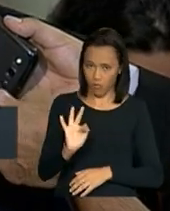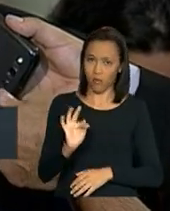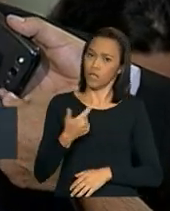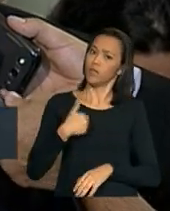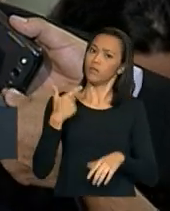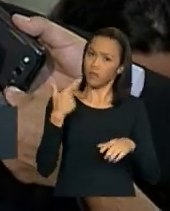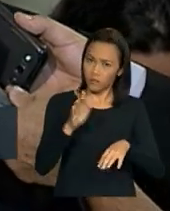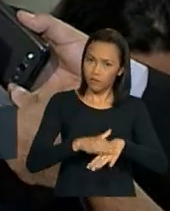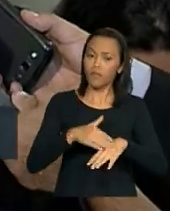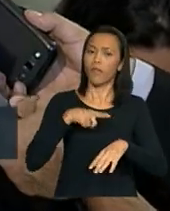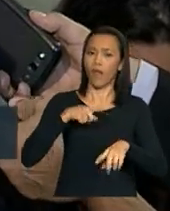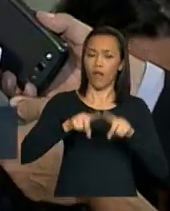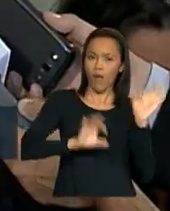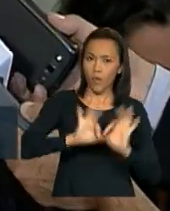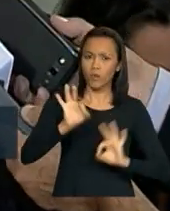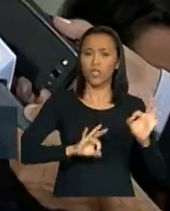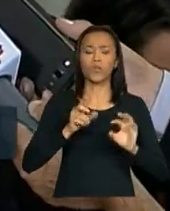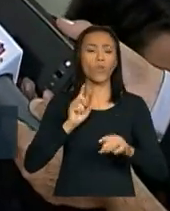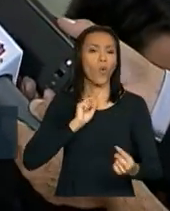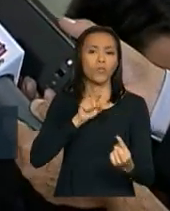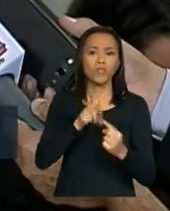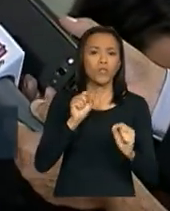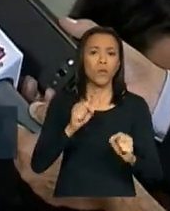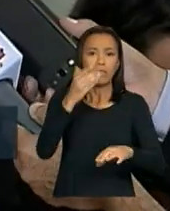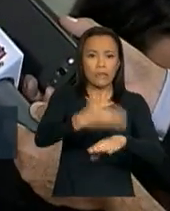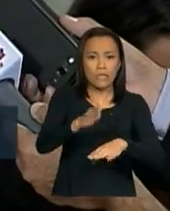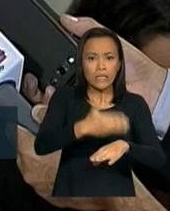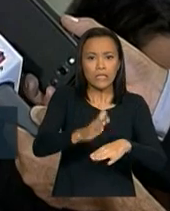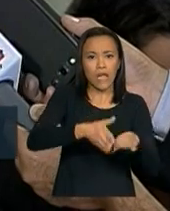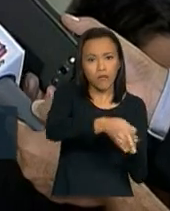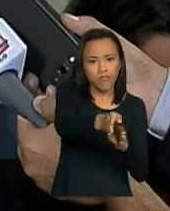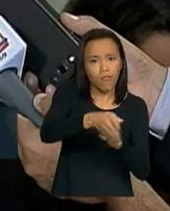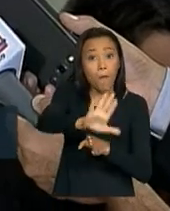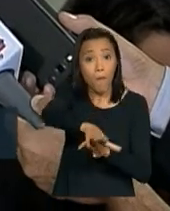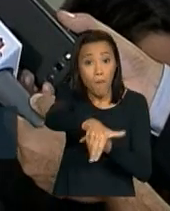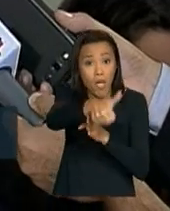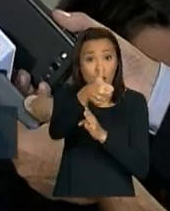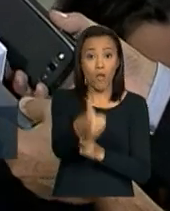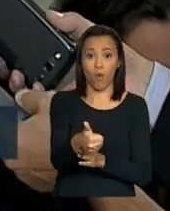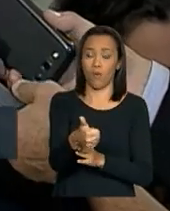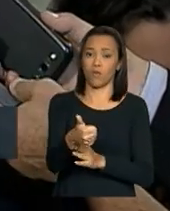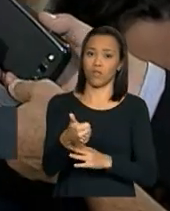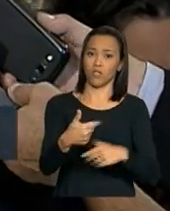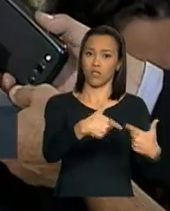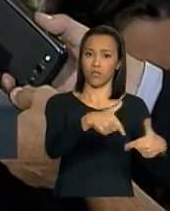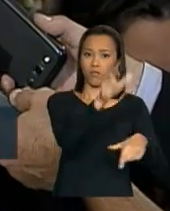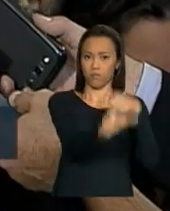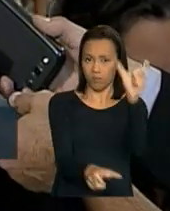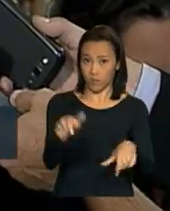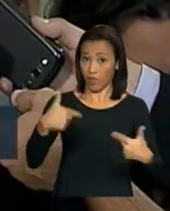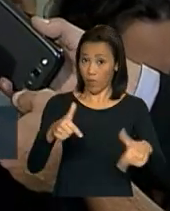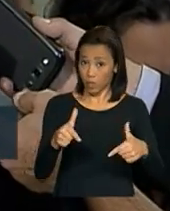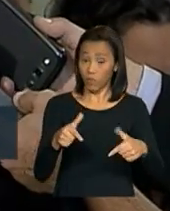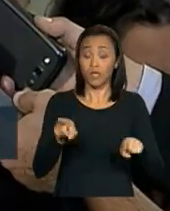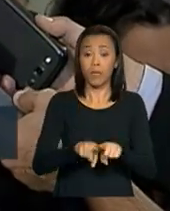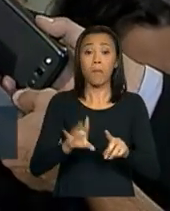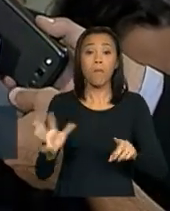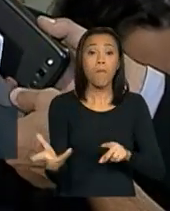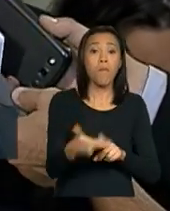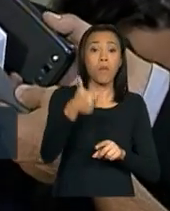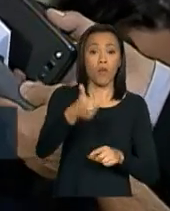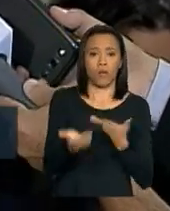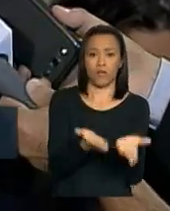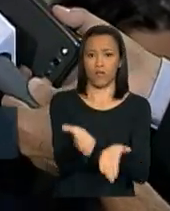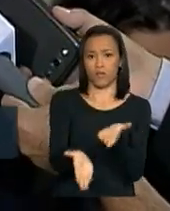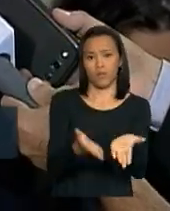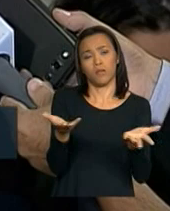né? No sentido de qualificar melhor os trabalhadores, de melhorar o atendimento. Enfim, um país